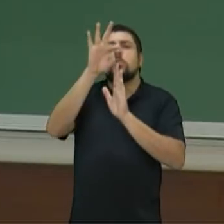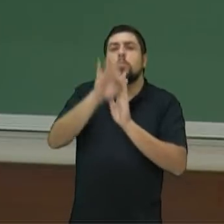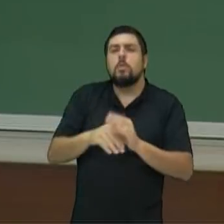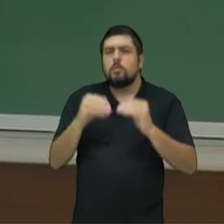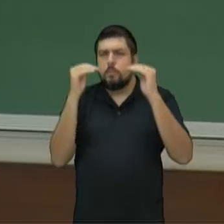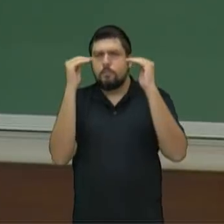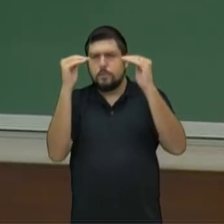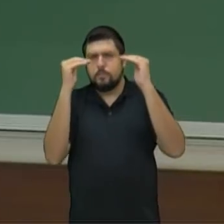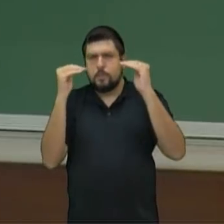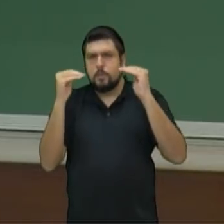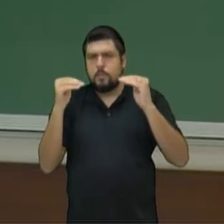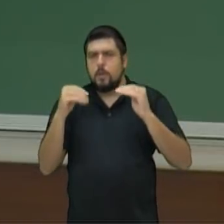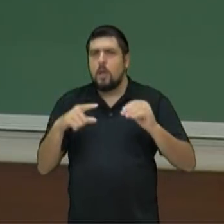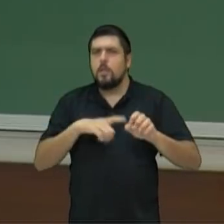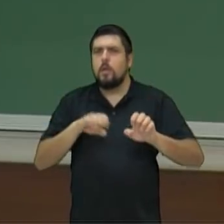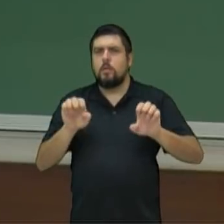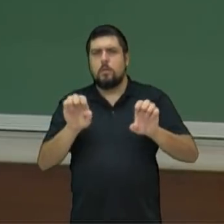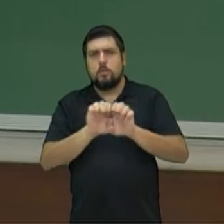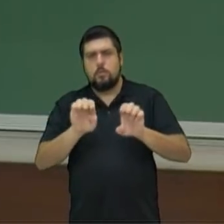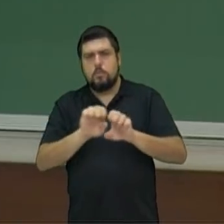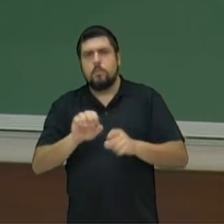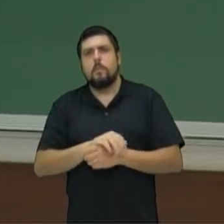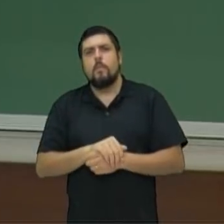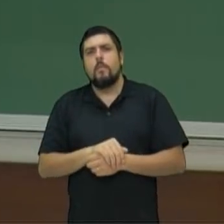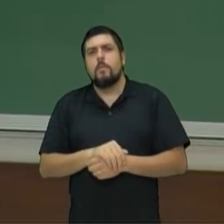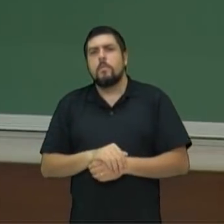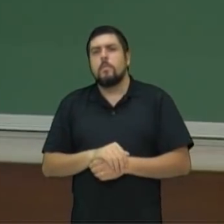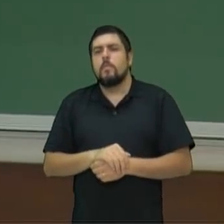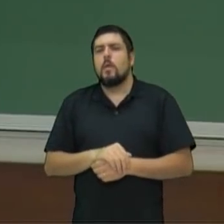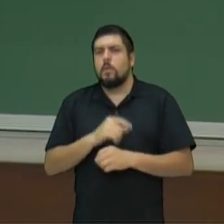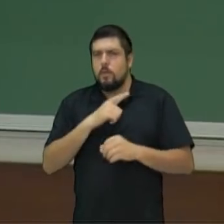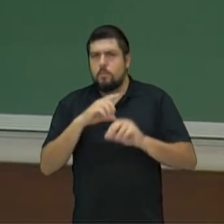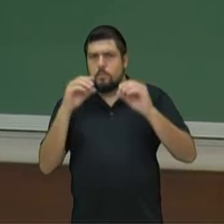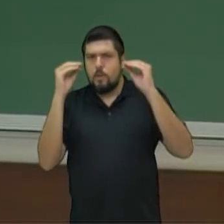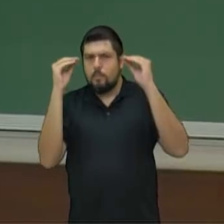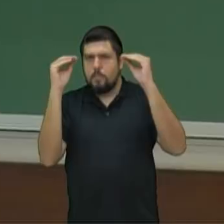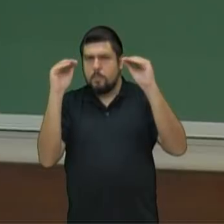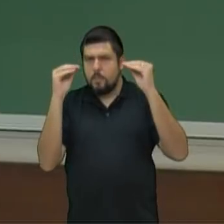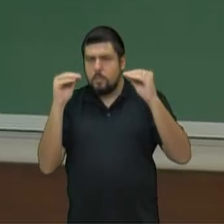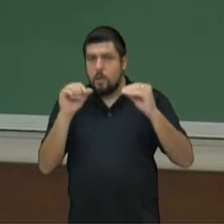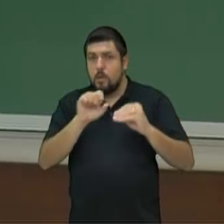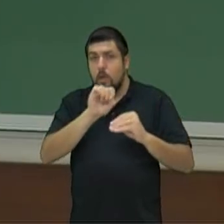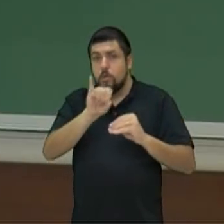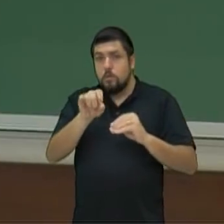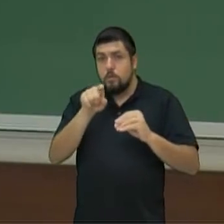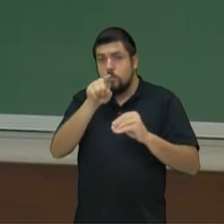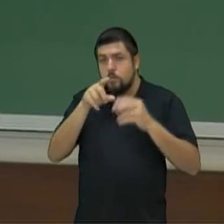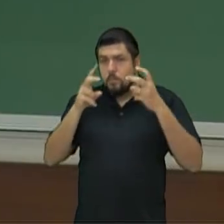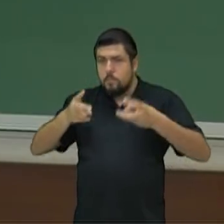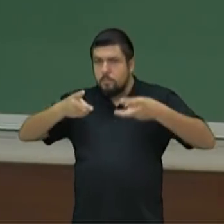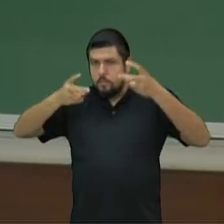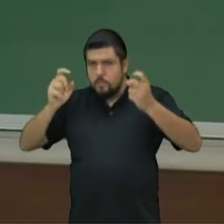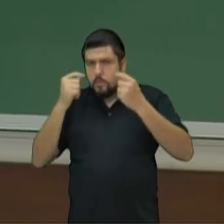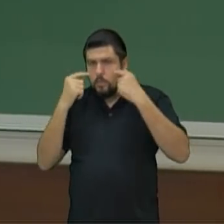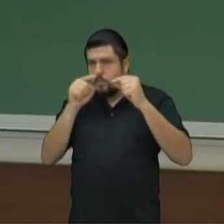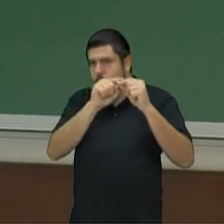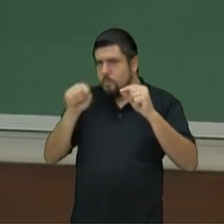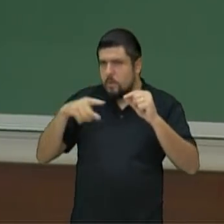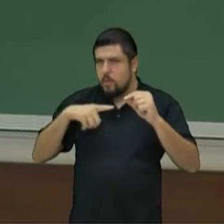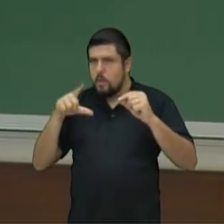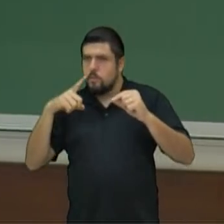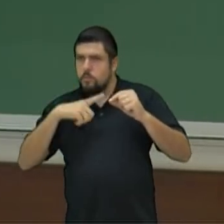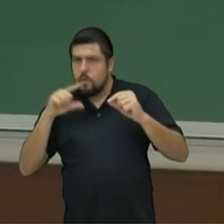estruturado, pessoal. Existem as partes ali e devem ser respeitadas. E se você enxergar essas partes, todos os elementos do texto dissertativo